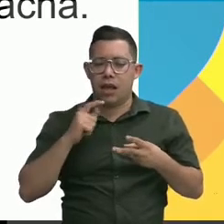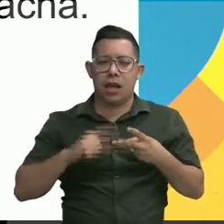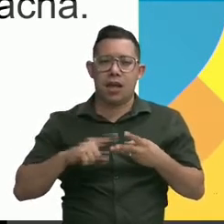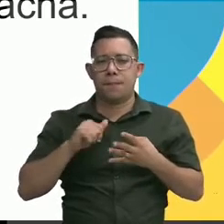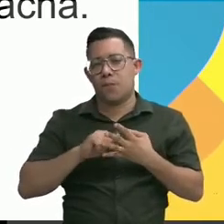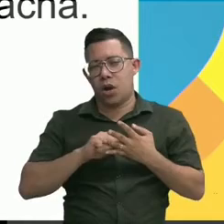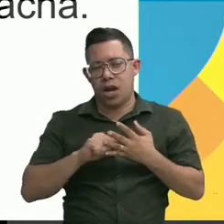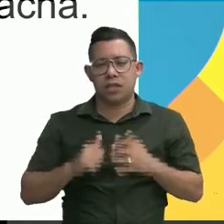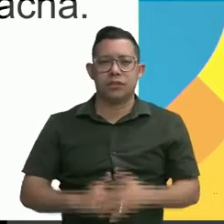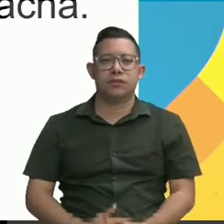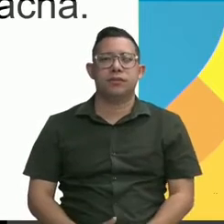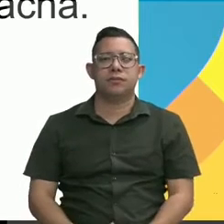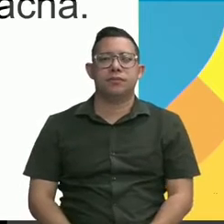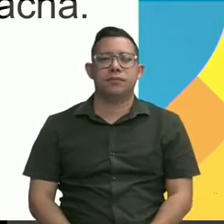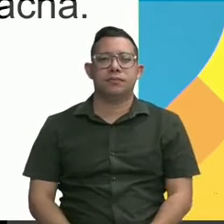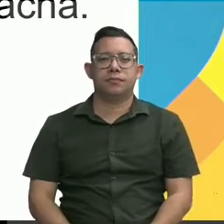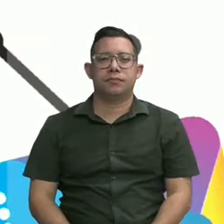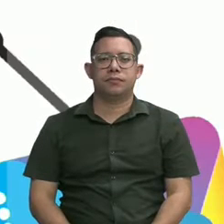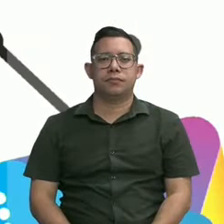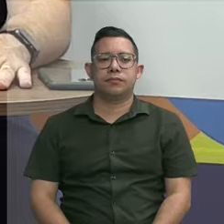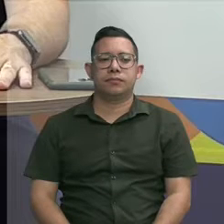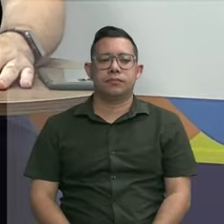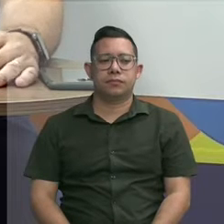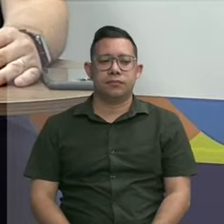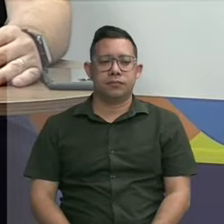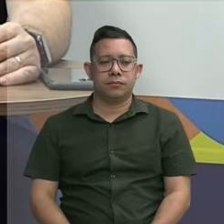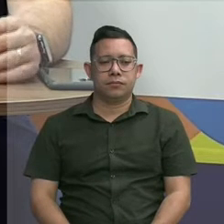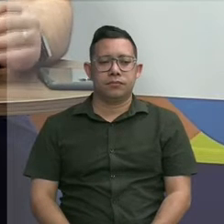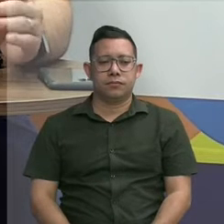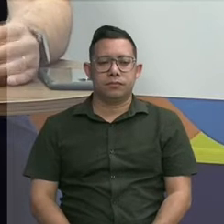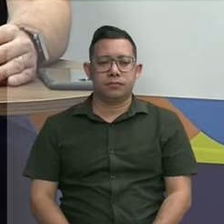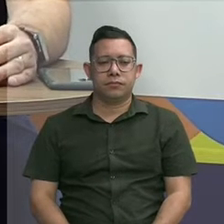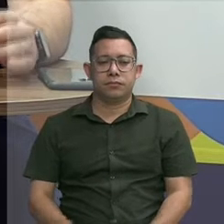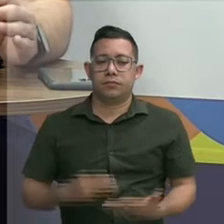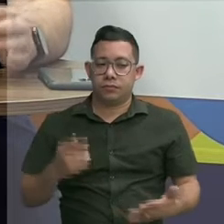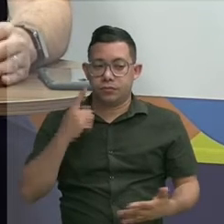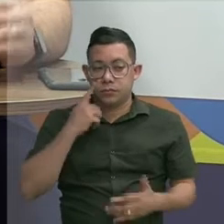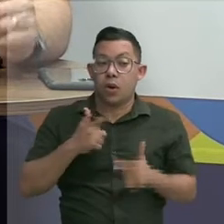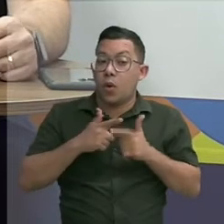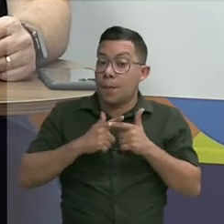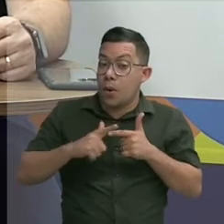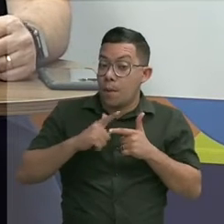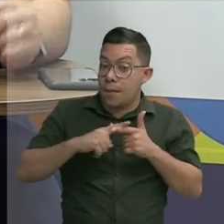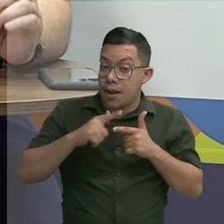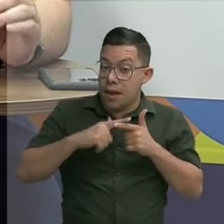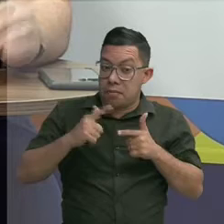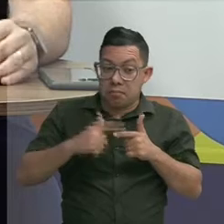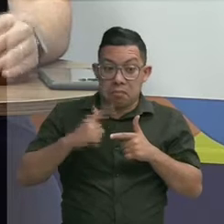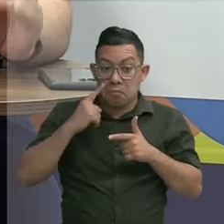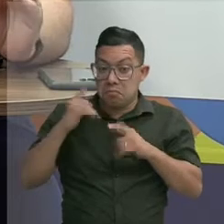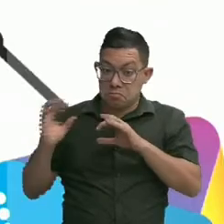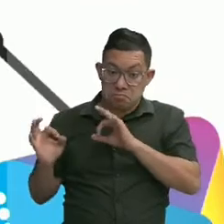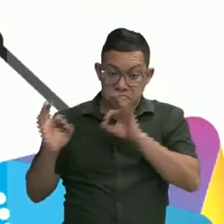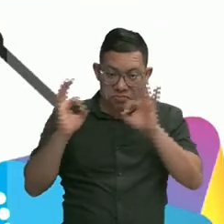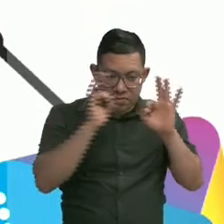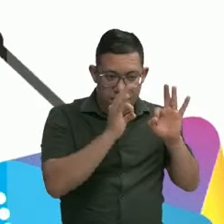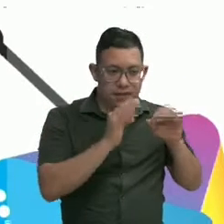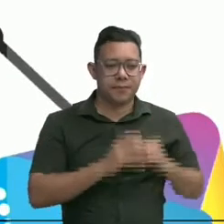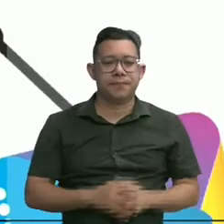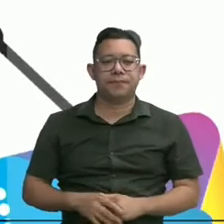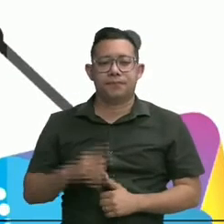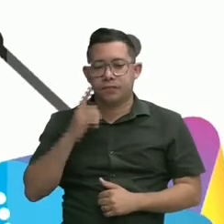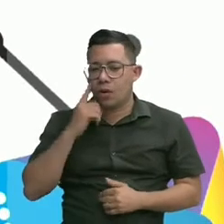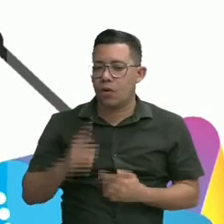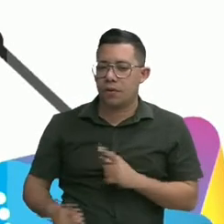lápis e Borracha tá bom pessoal como sempre o nosso problema Inicial Valeu a a